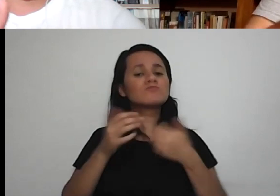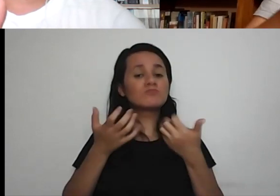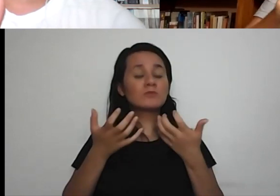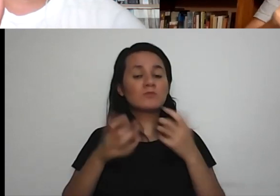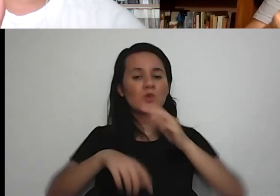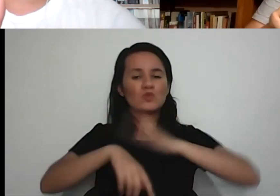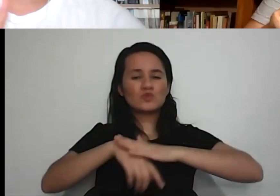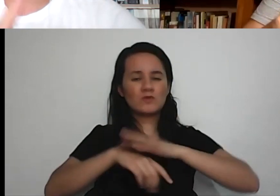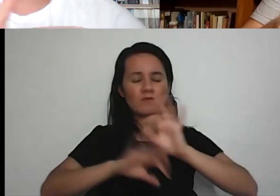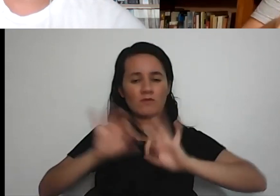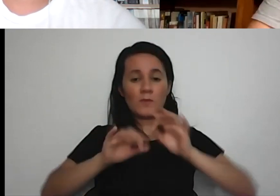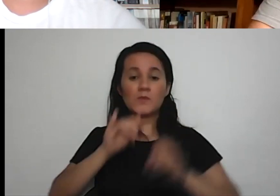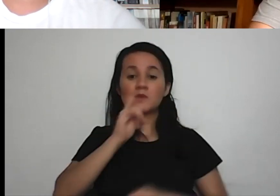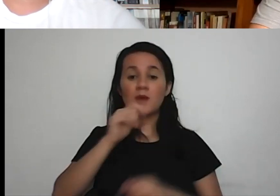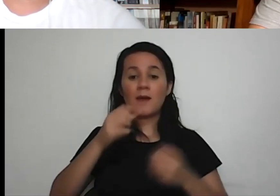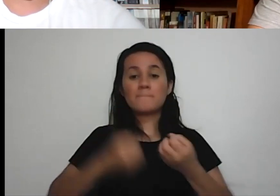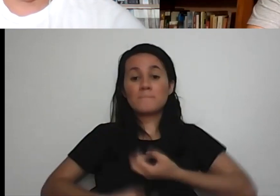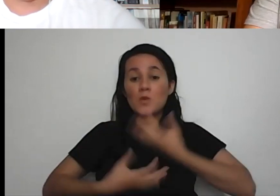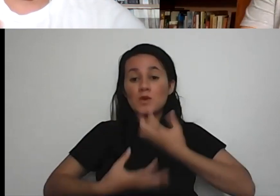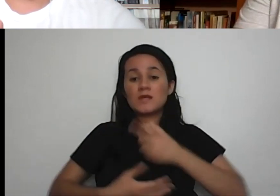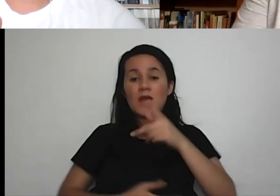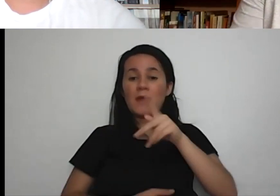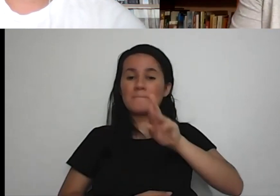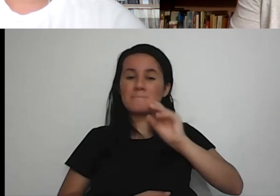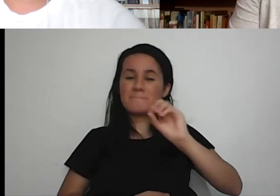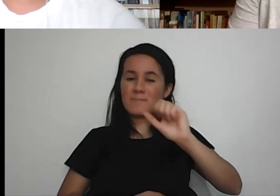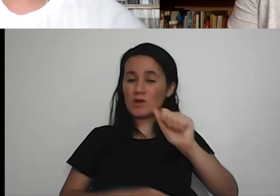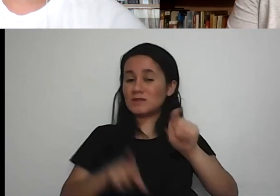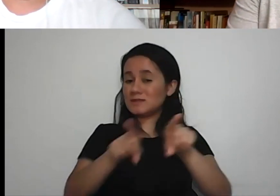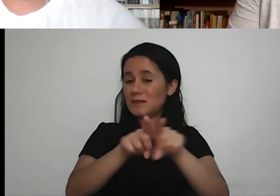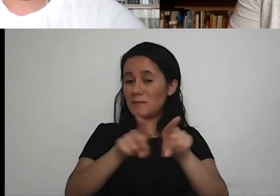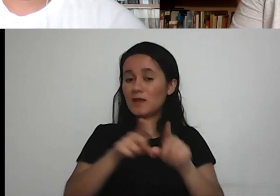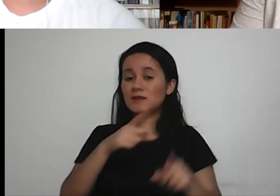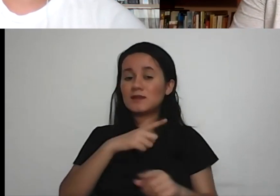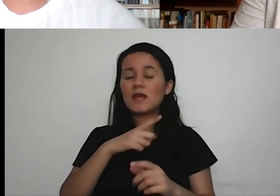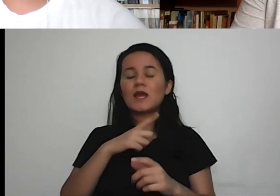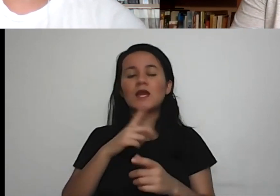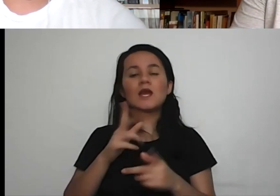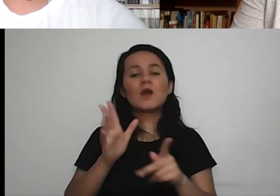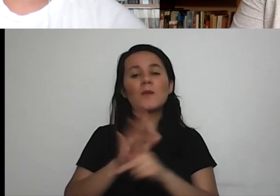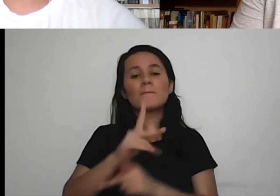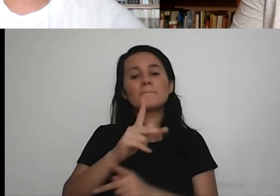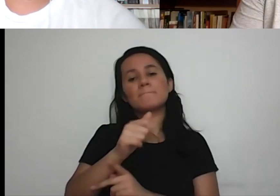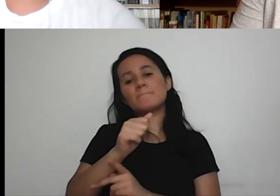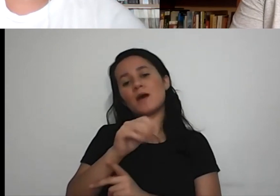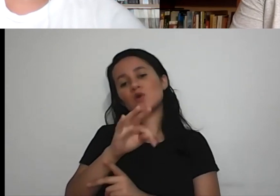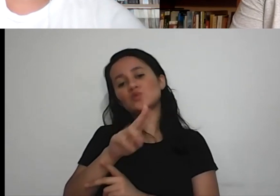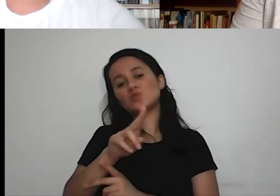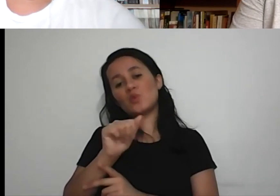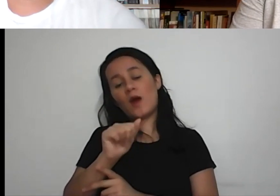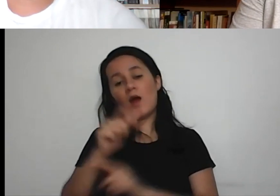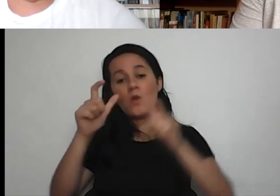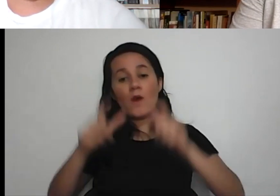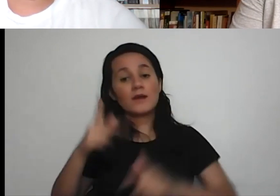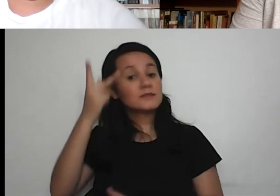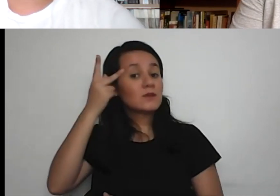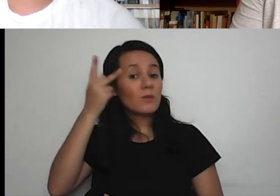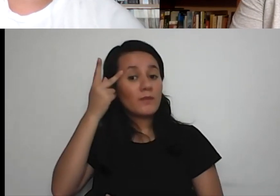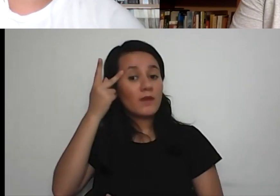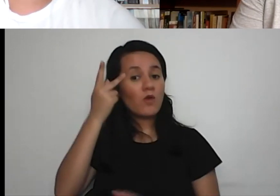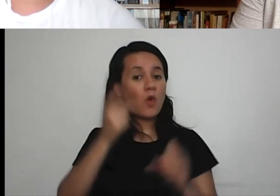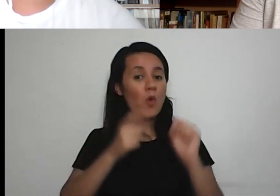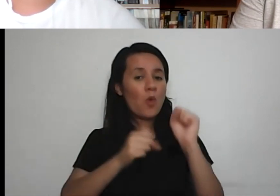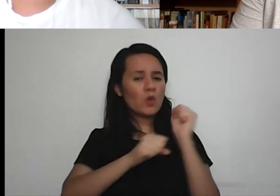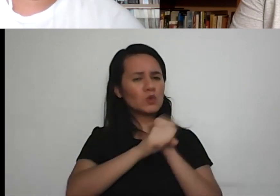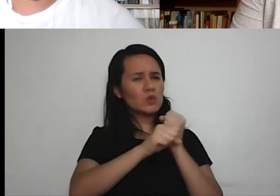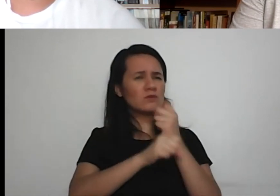tem, para poesia e para prosa, você tem a editora Patuá de São Paulo, que é uma editora que em 8 anos, se eu não estiver